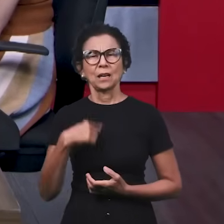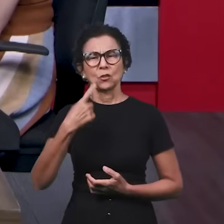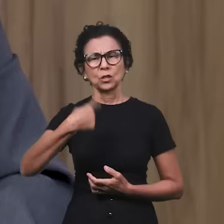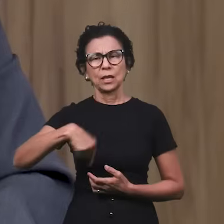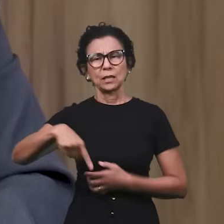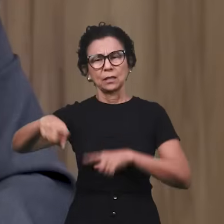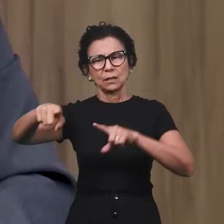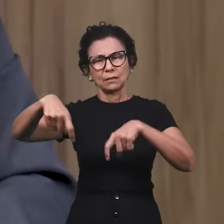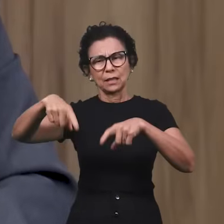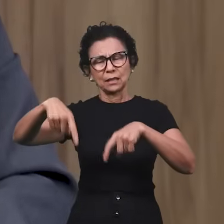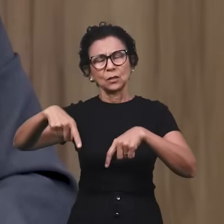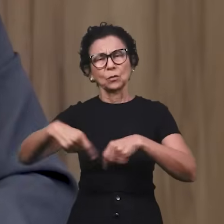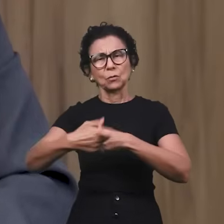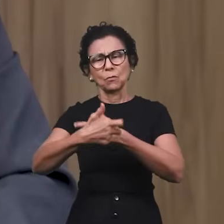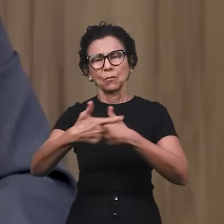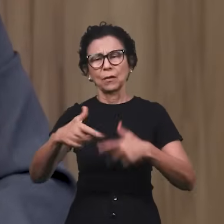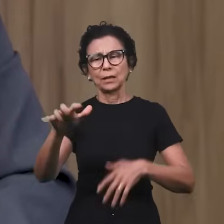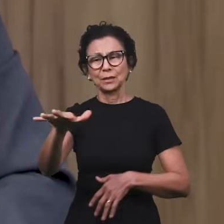até em Viçosa, né?